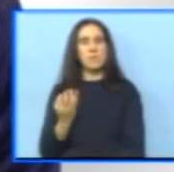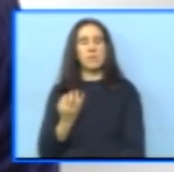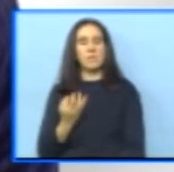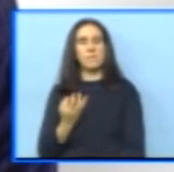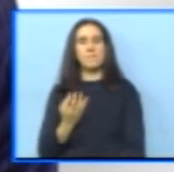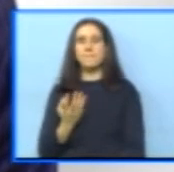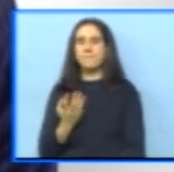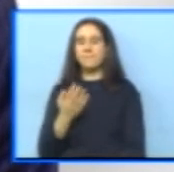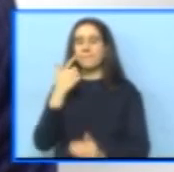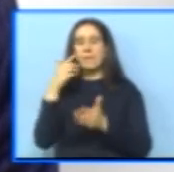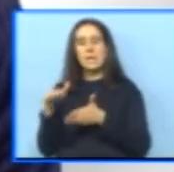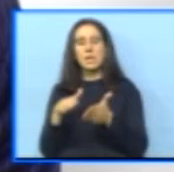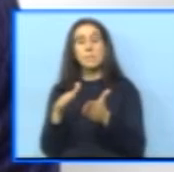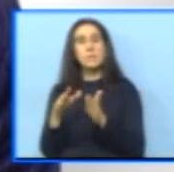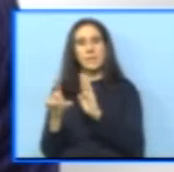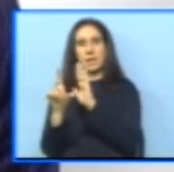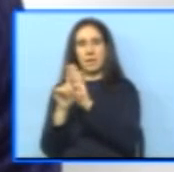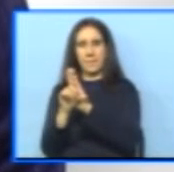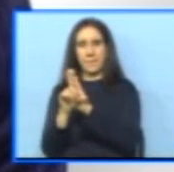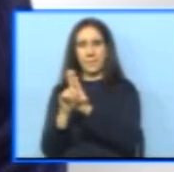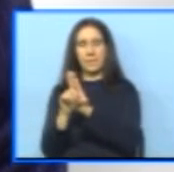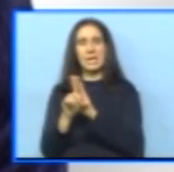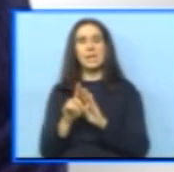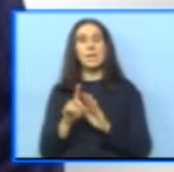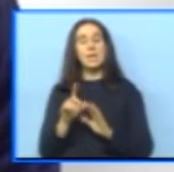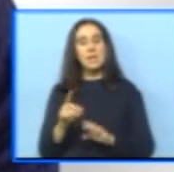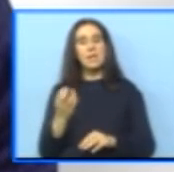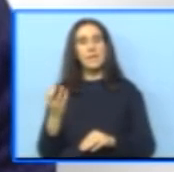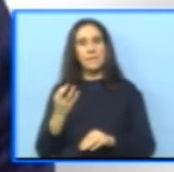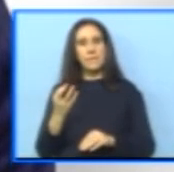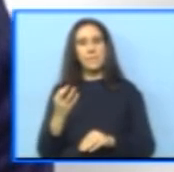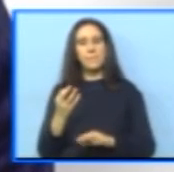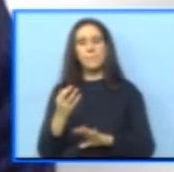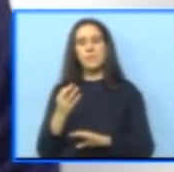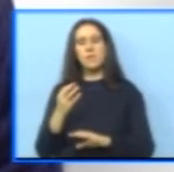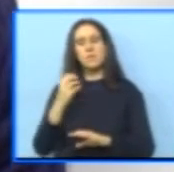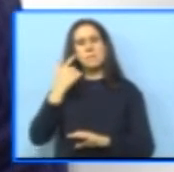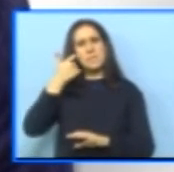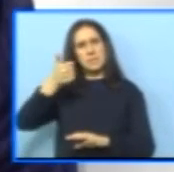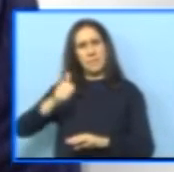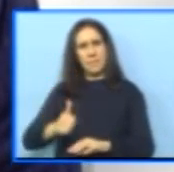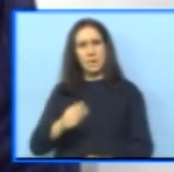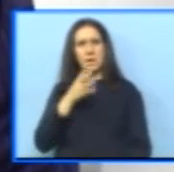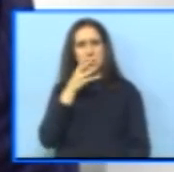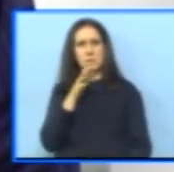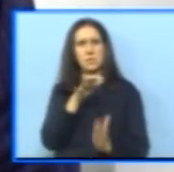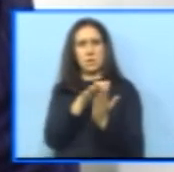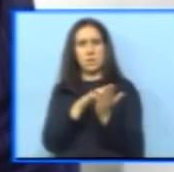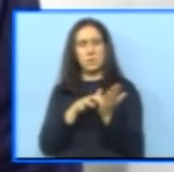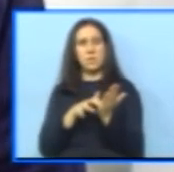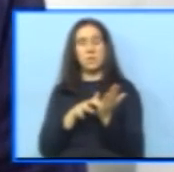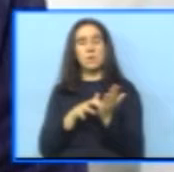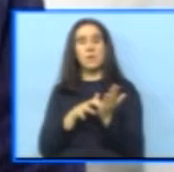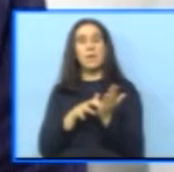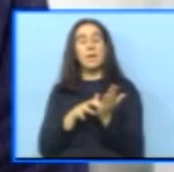pelo caminho da lei. E a ir ao fundo da questão, diríamos que este texto